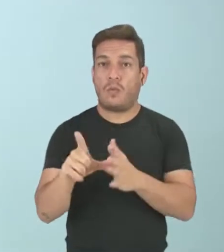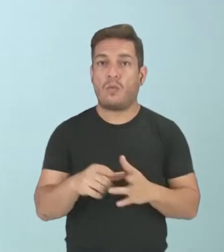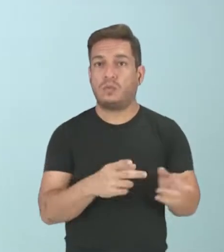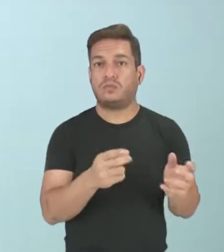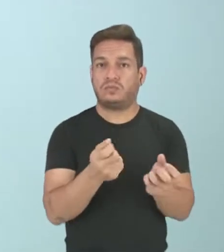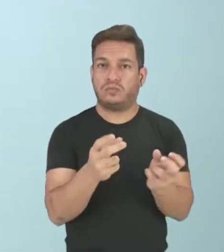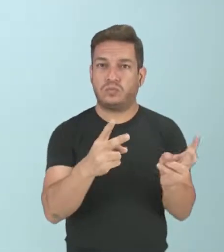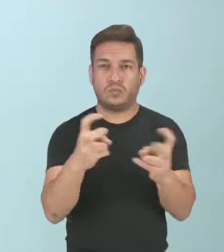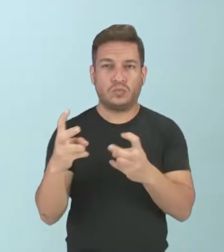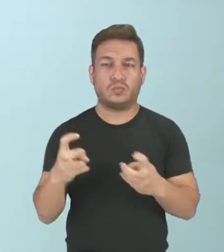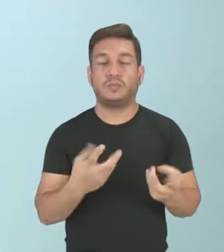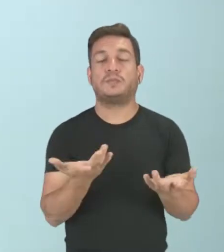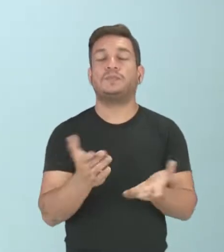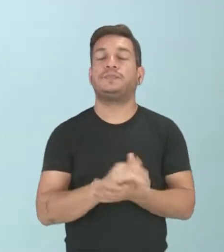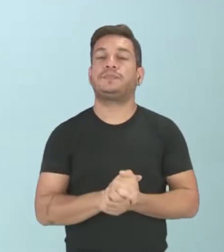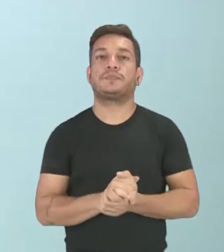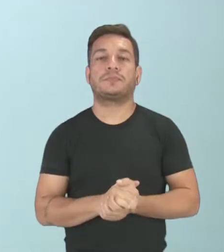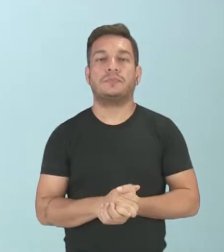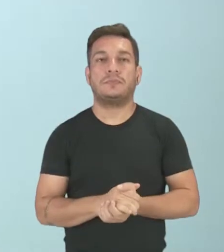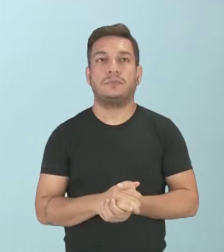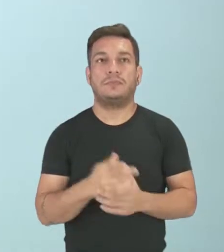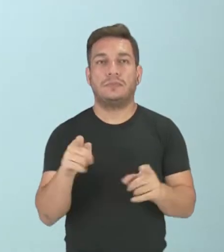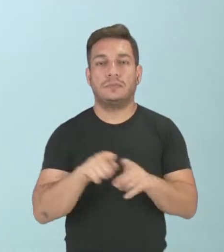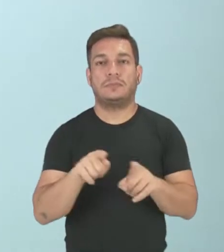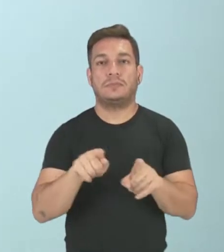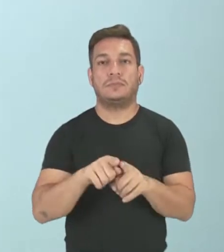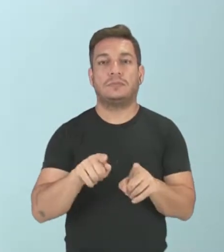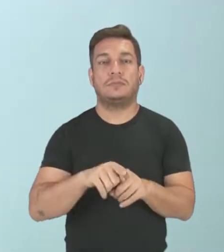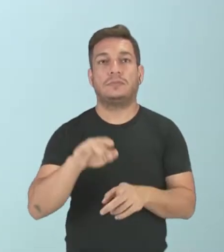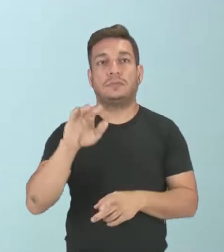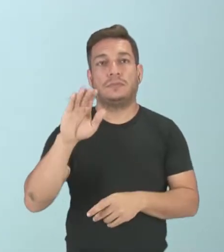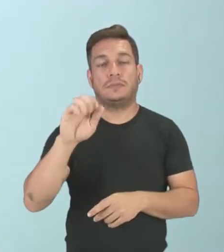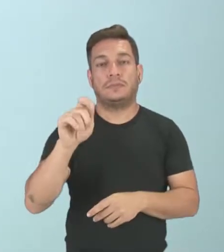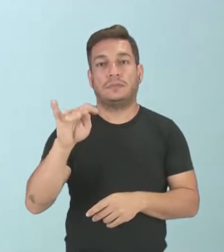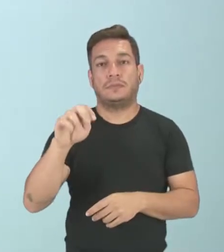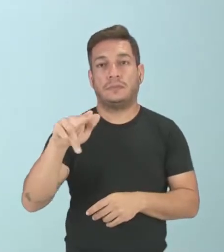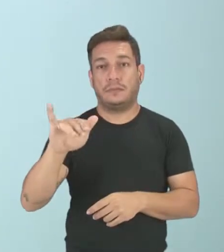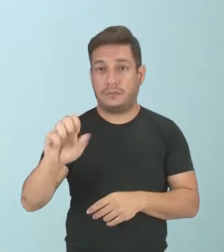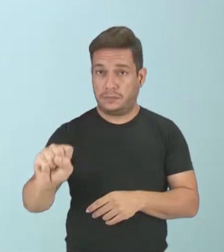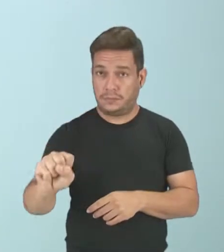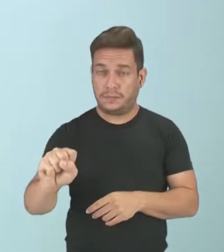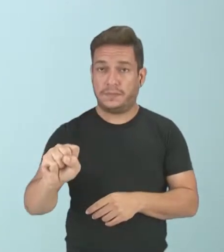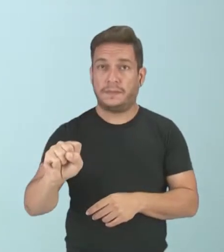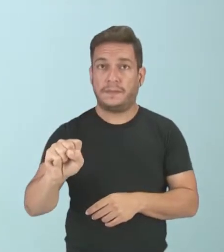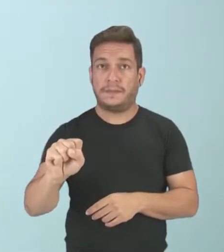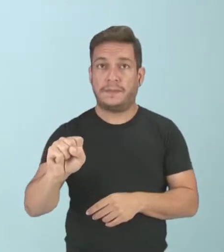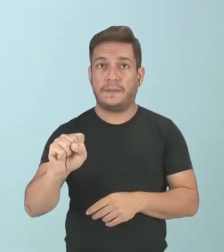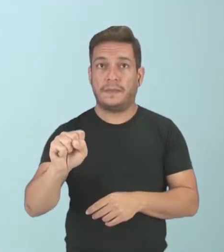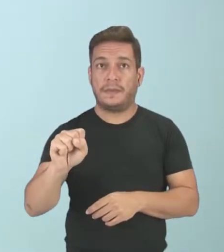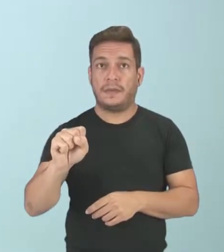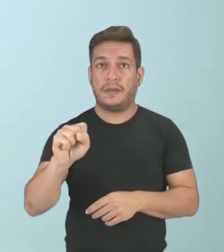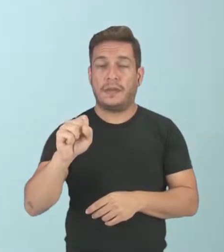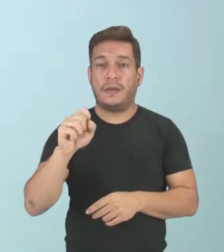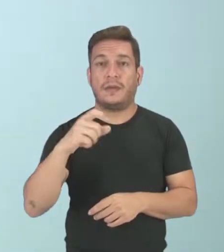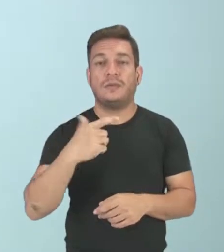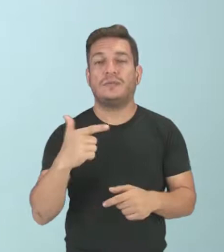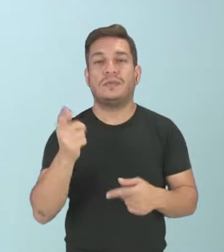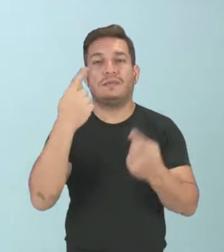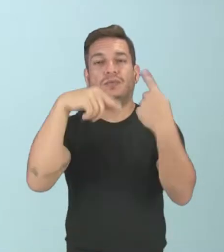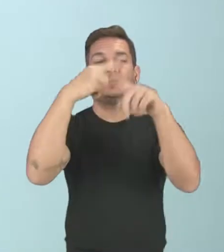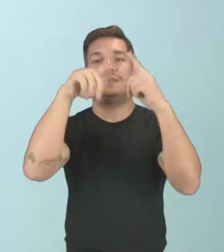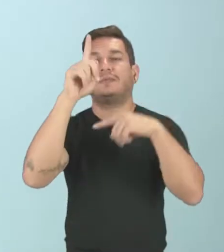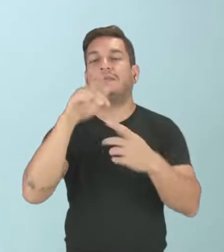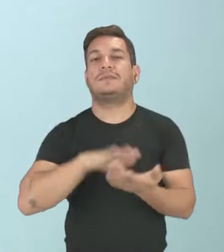E aí, essas capitanias hereditárias, elas não tiveram um grande